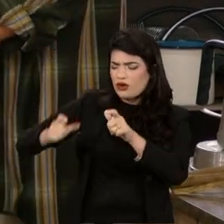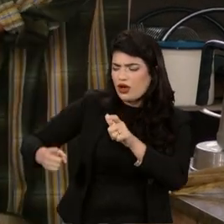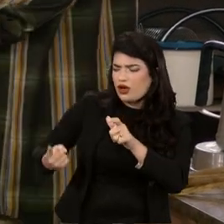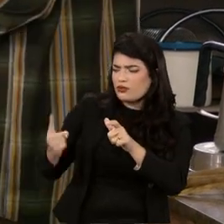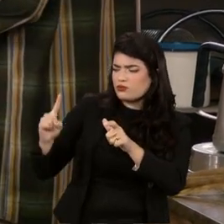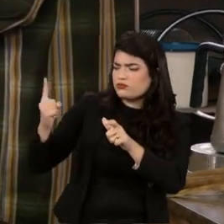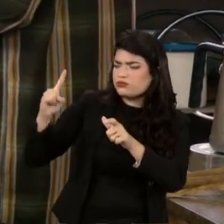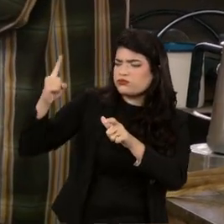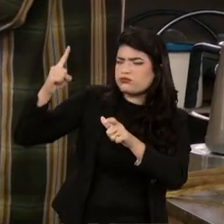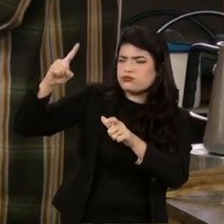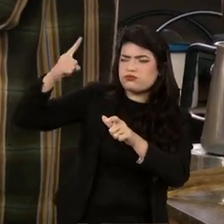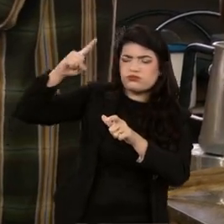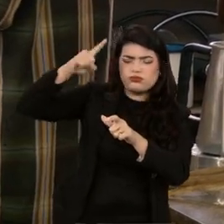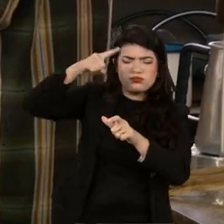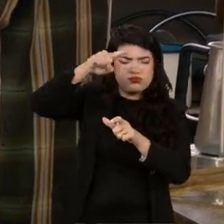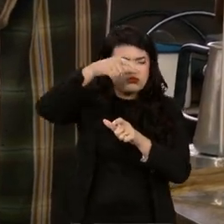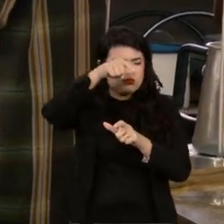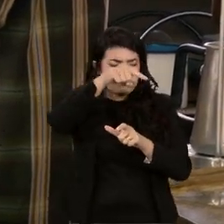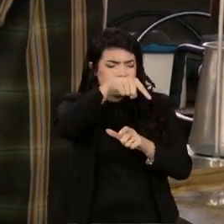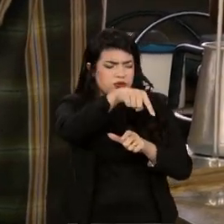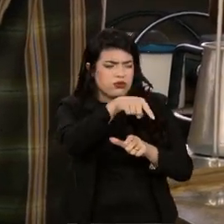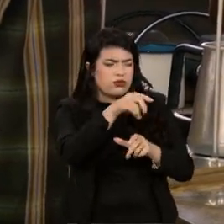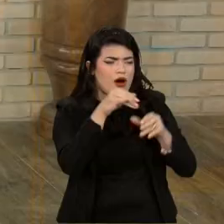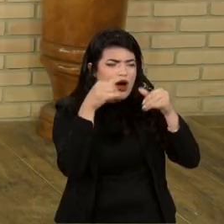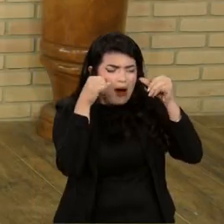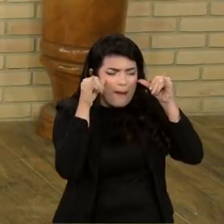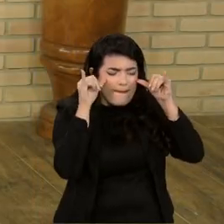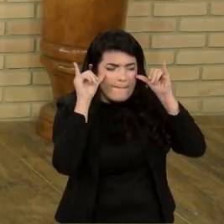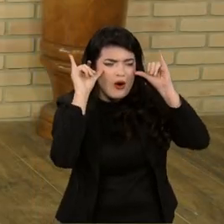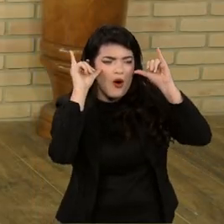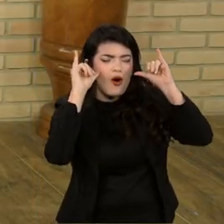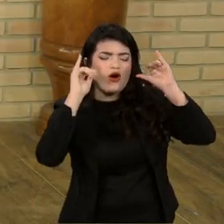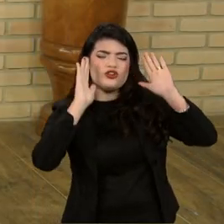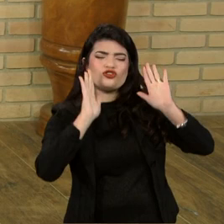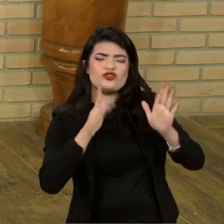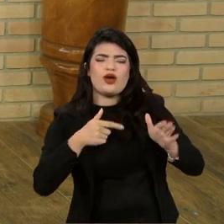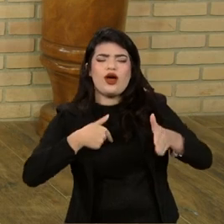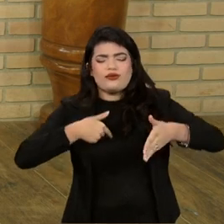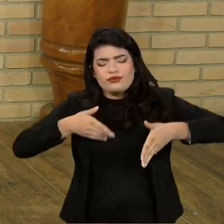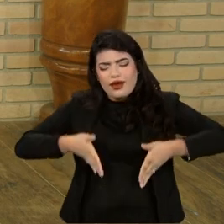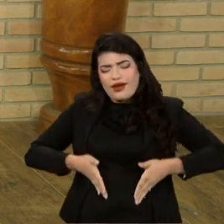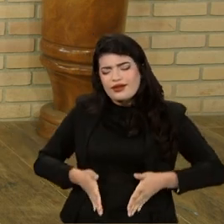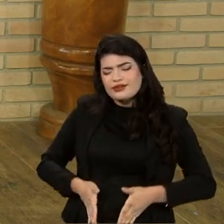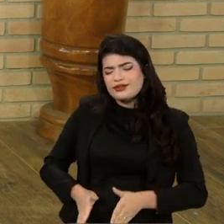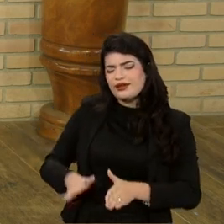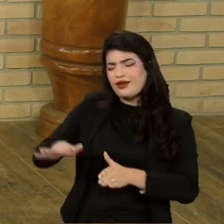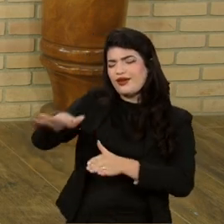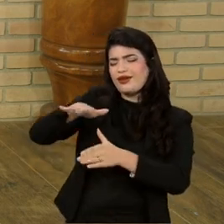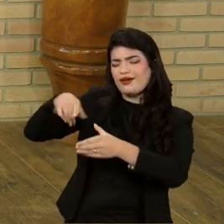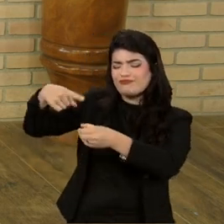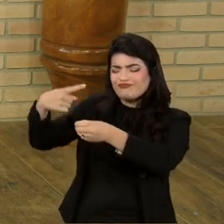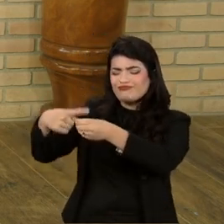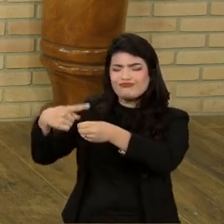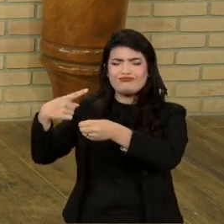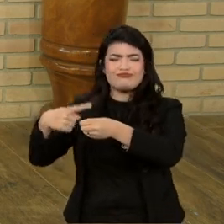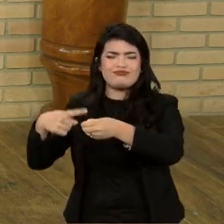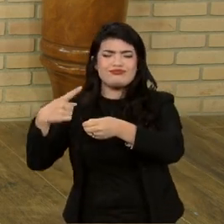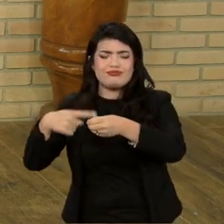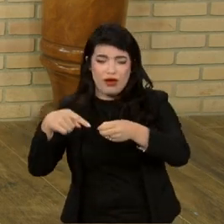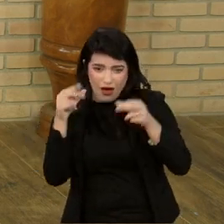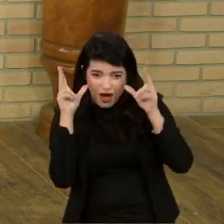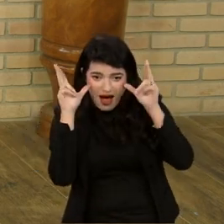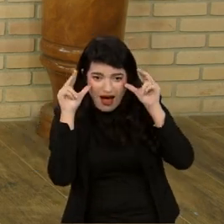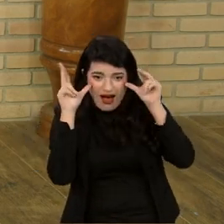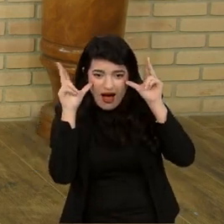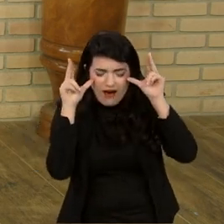infância distante, sou um boiadeiro errante que nasceu naquela serra. O meu